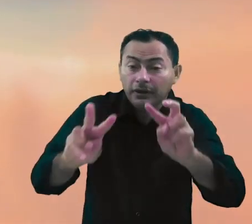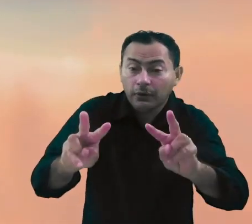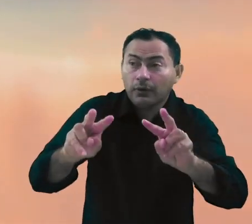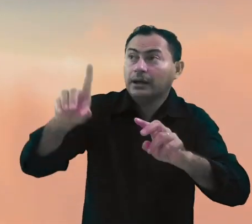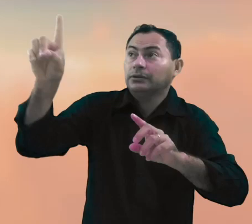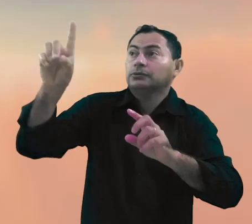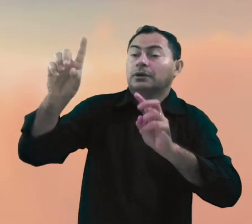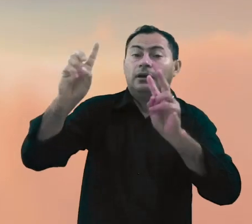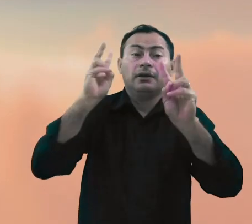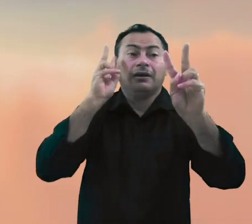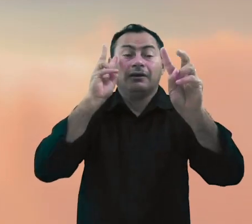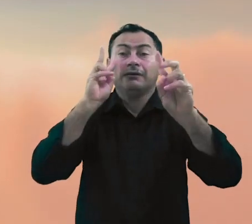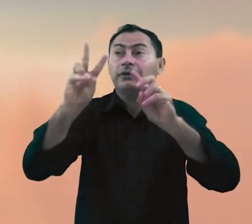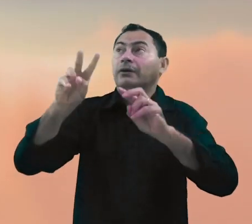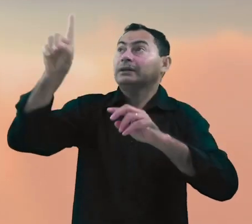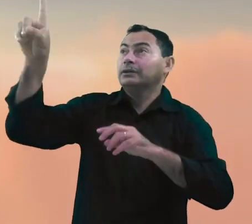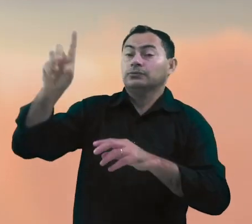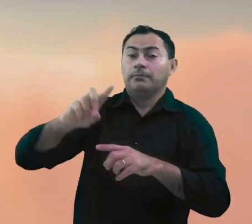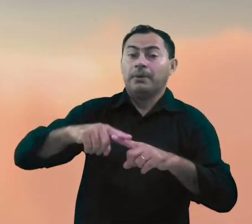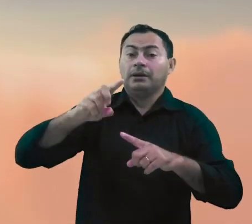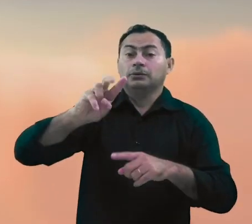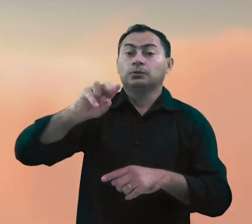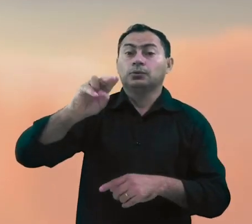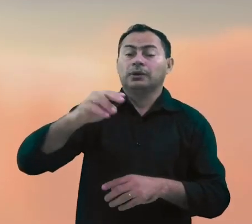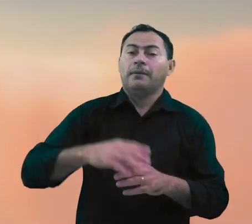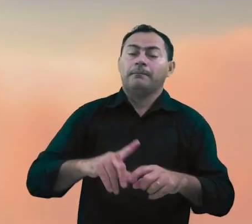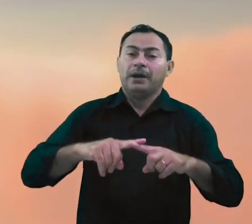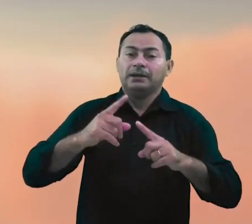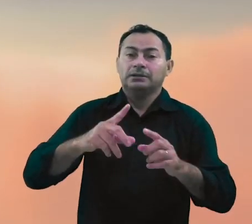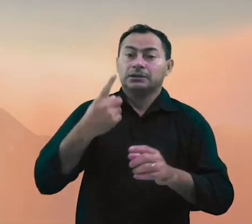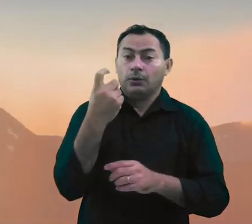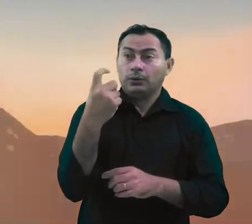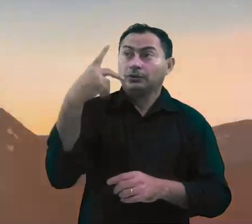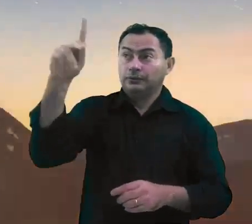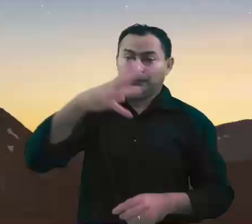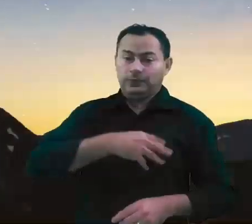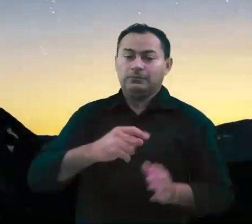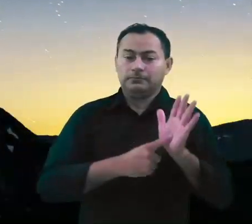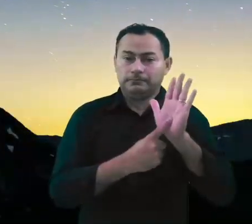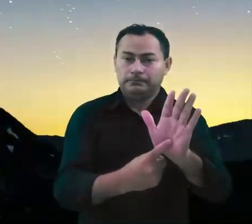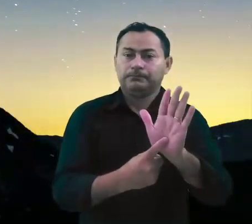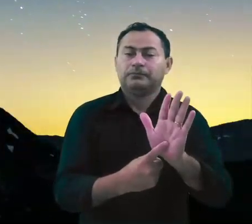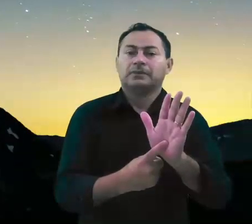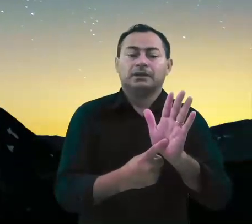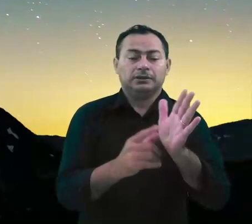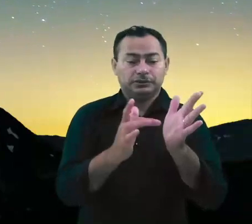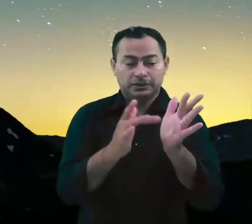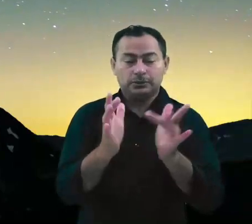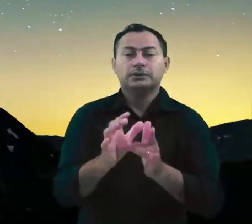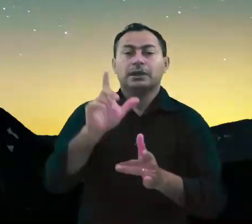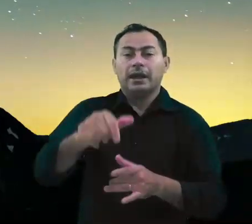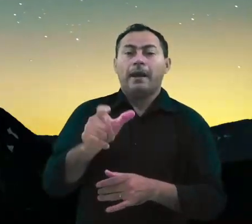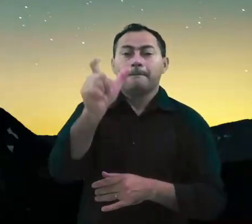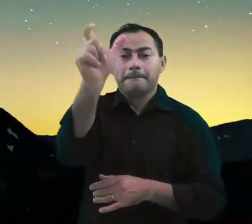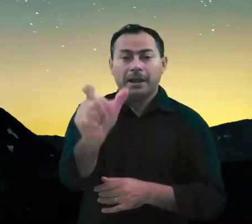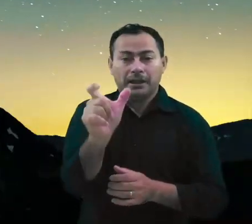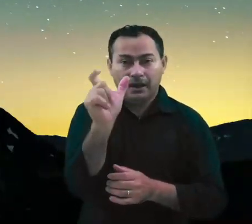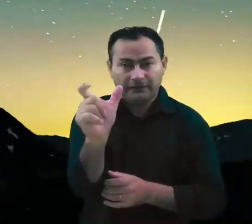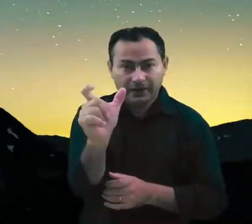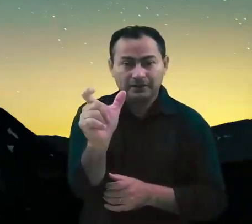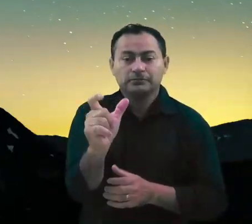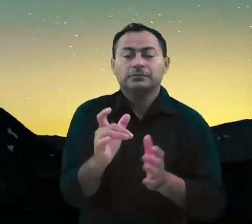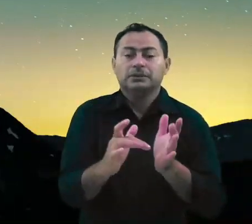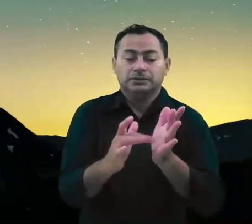ninguém viu a Deus, mas o seu único filho o revelou. Ele é a palavra, Jesus